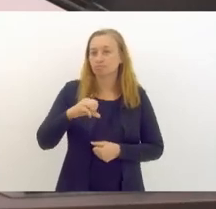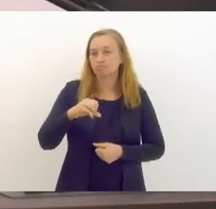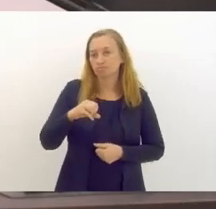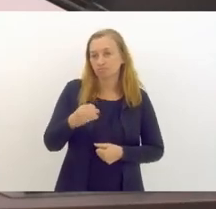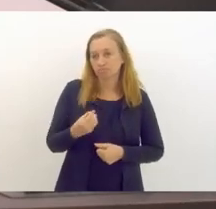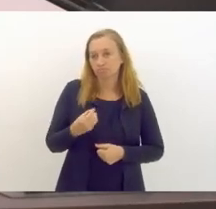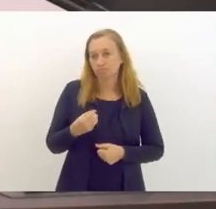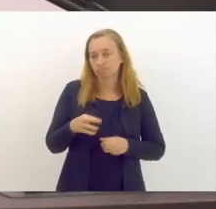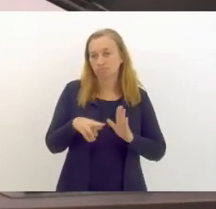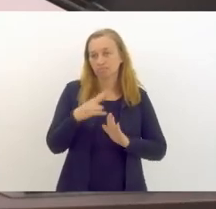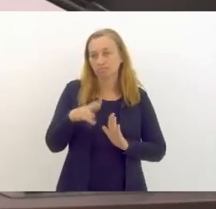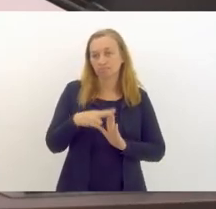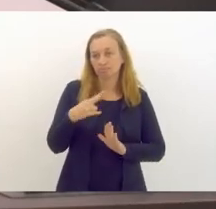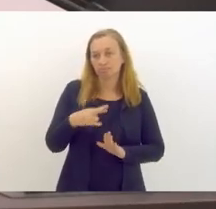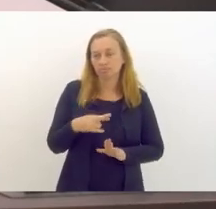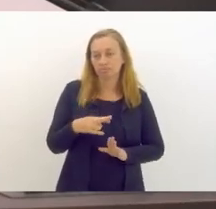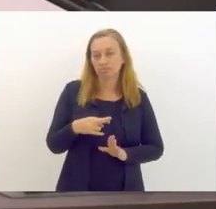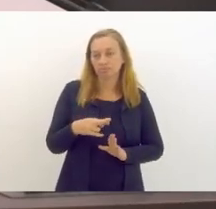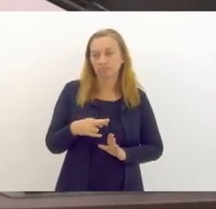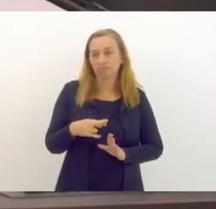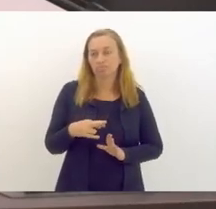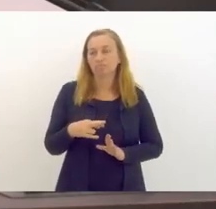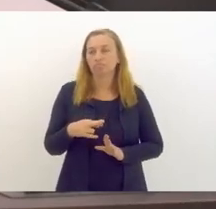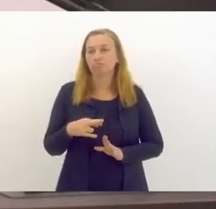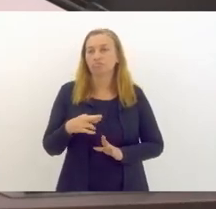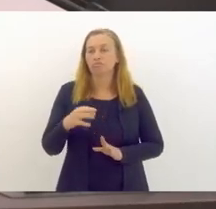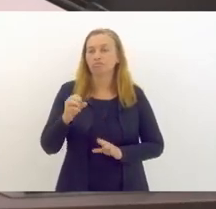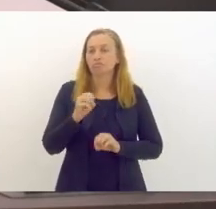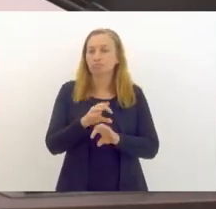resolução da Câmara de Educação Básica,